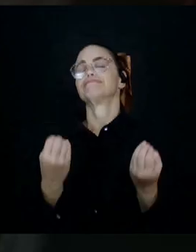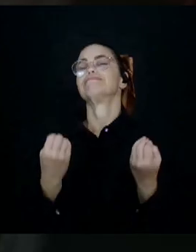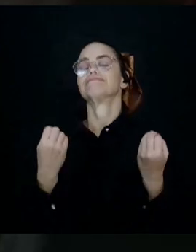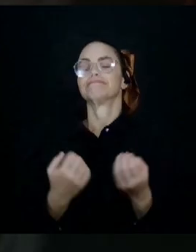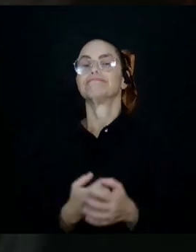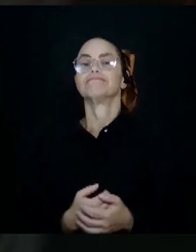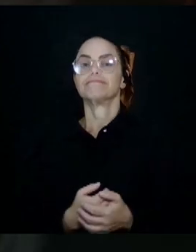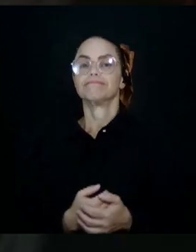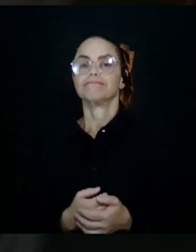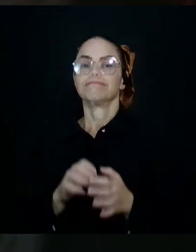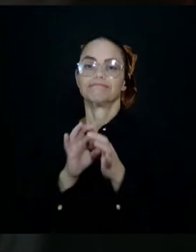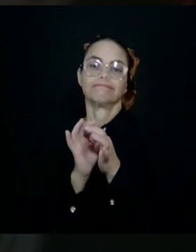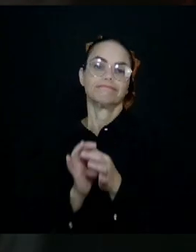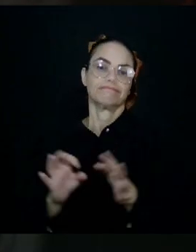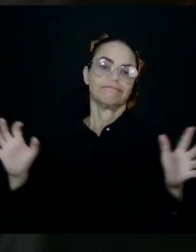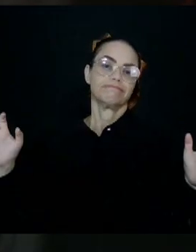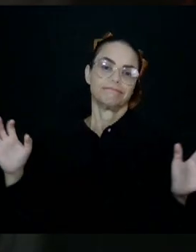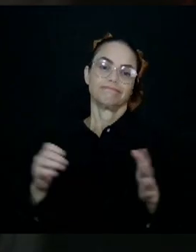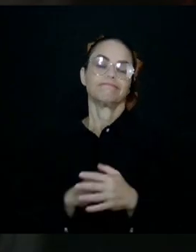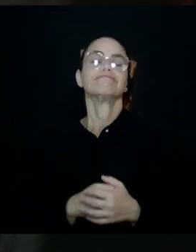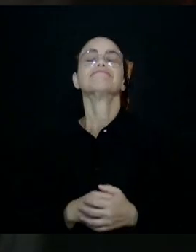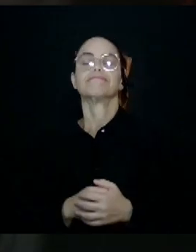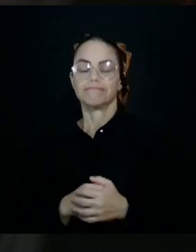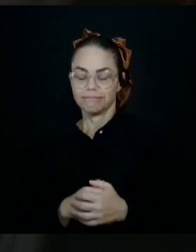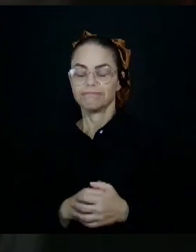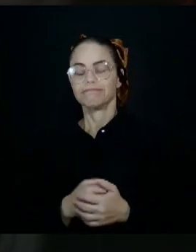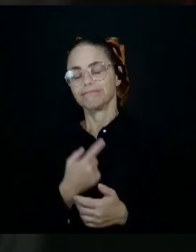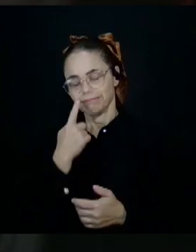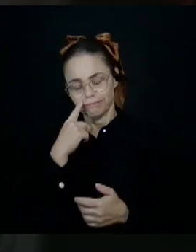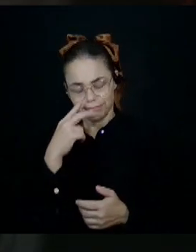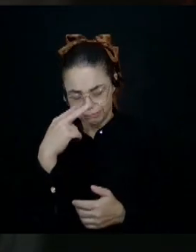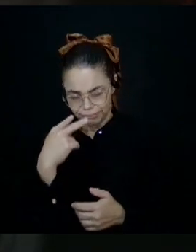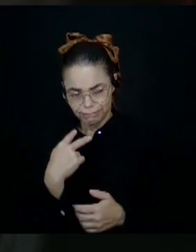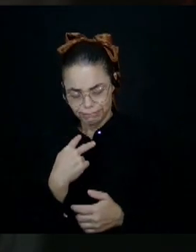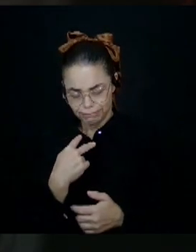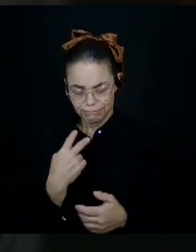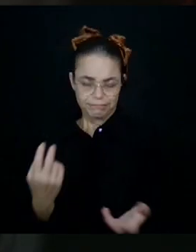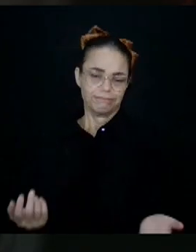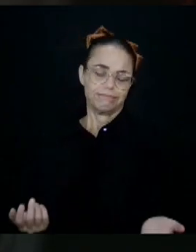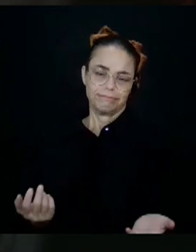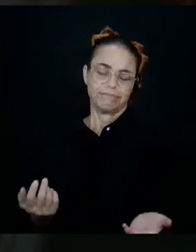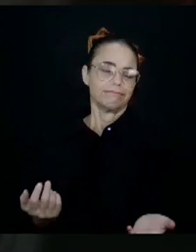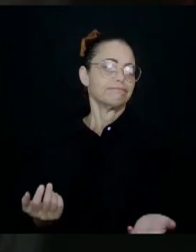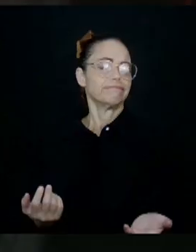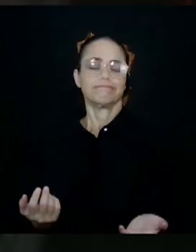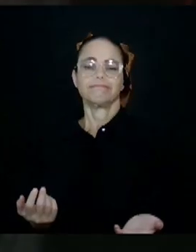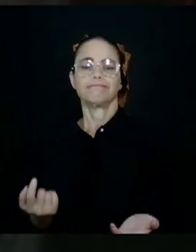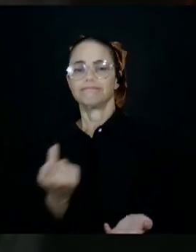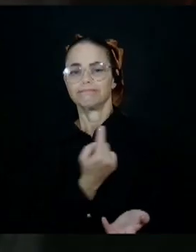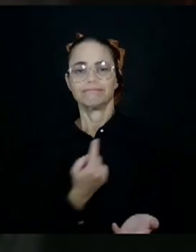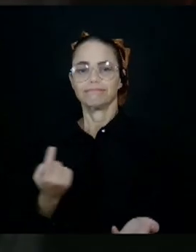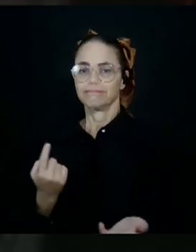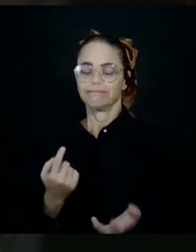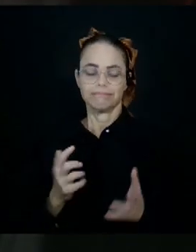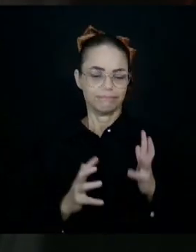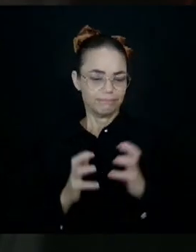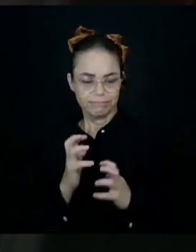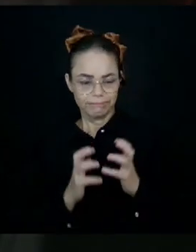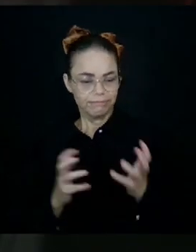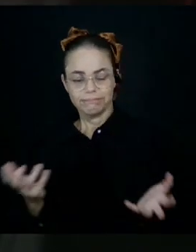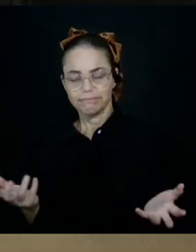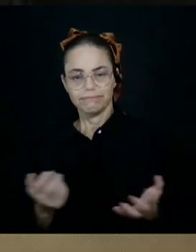liberdade da mulher, aí a gente olha para a gente mesmo e fala: poxa vida, mas nós estamos em conflito com nós mesmas? E aí, como é que fica,